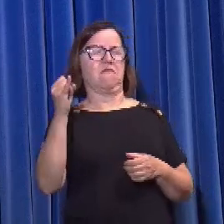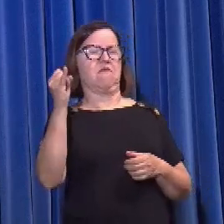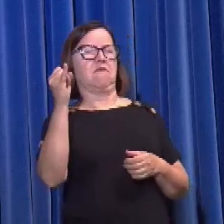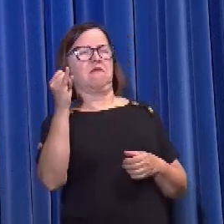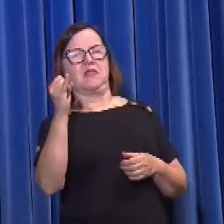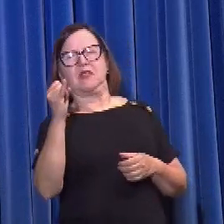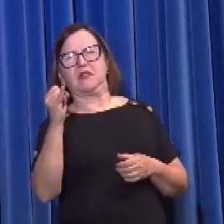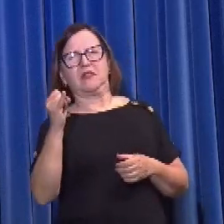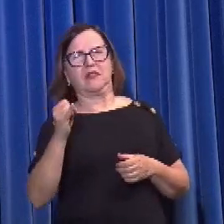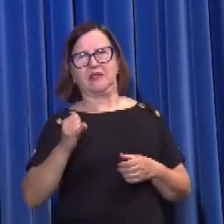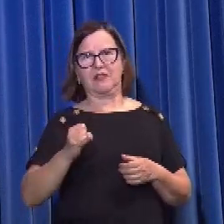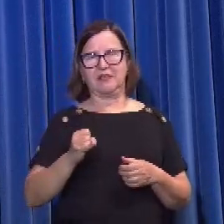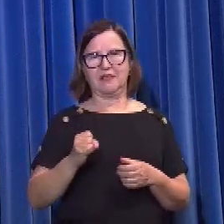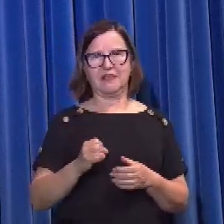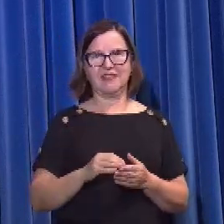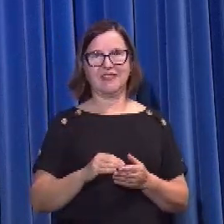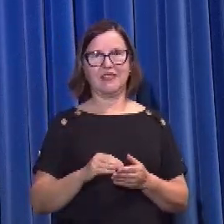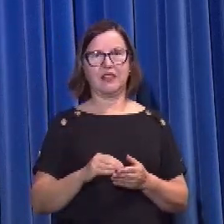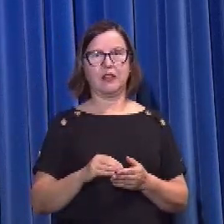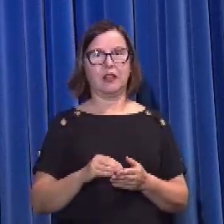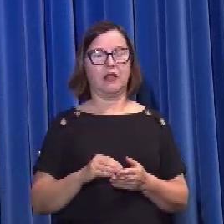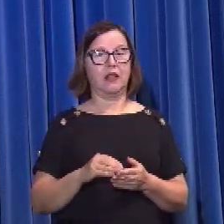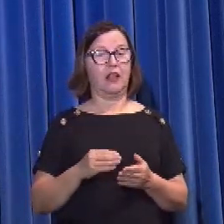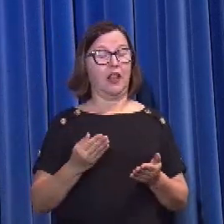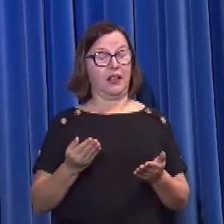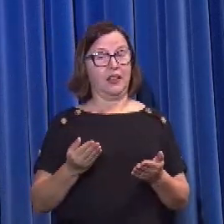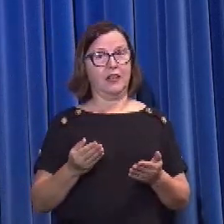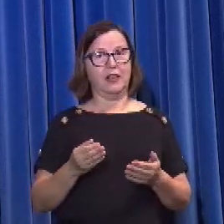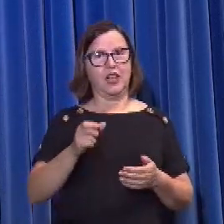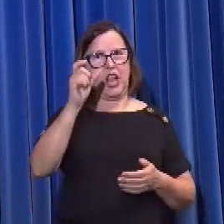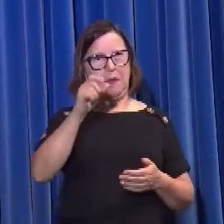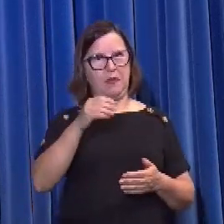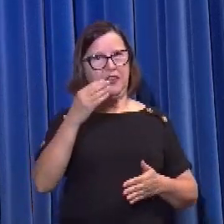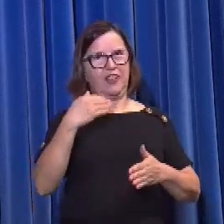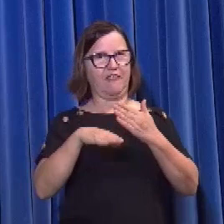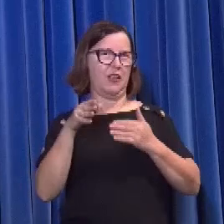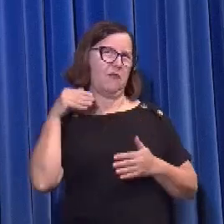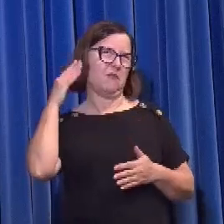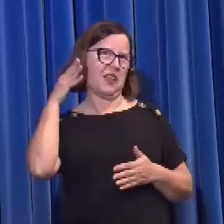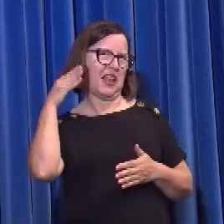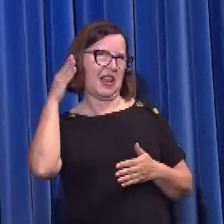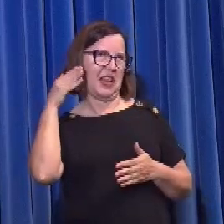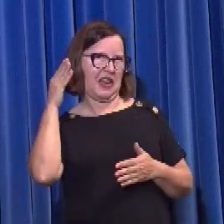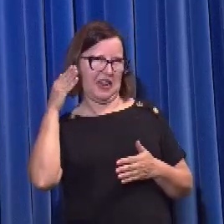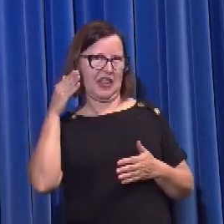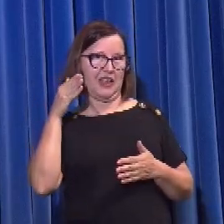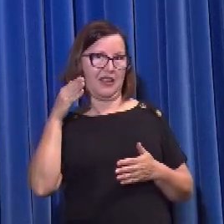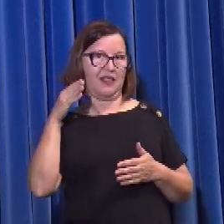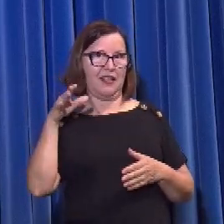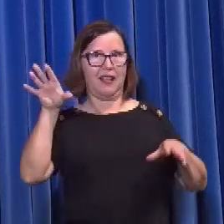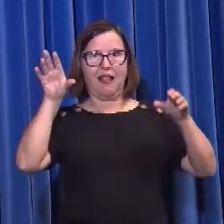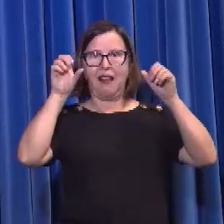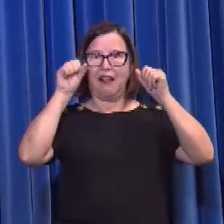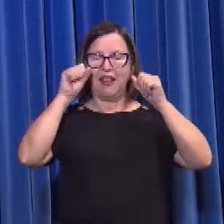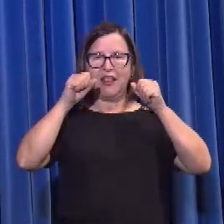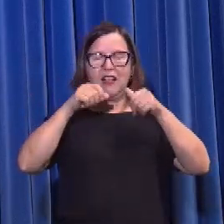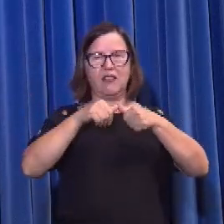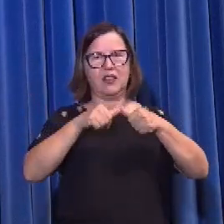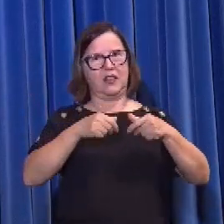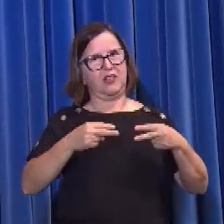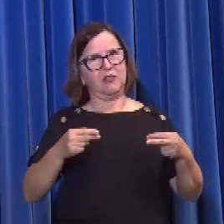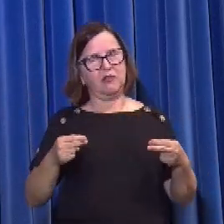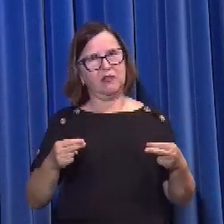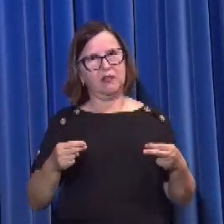ouve aquilo num curso de final de semana, chega na segunda-feira, ela desmonta. Porque isso não é